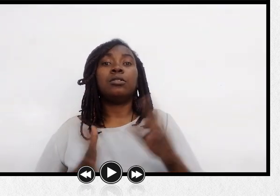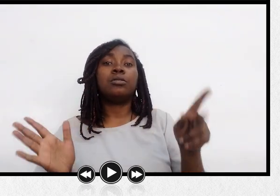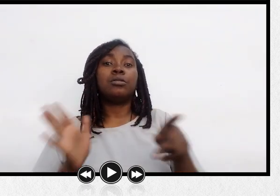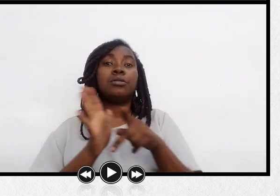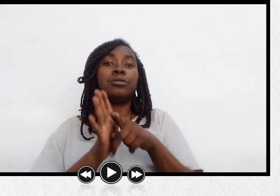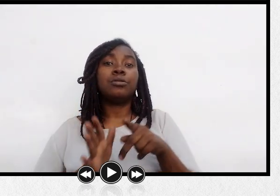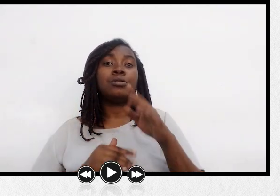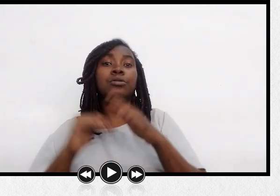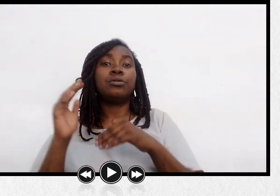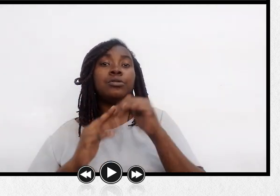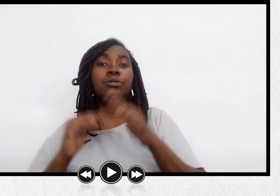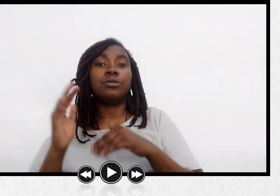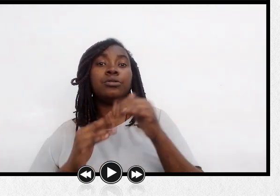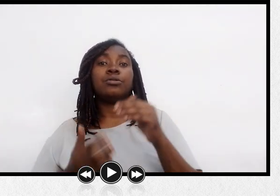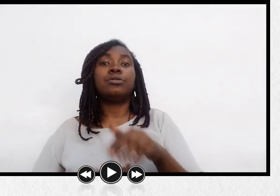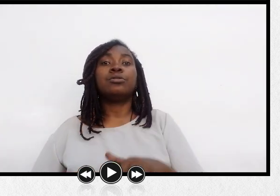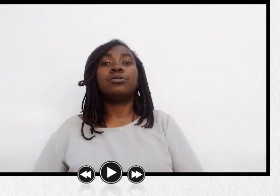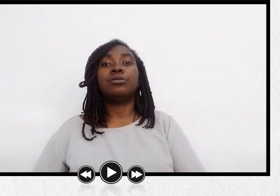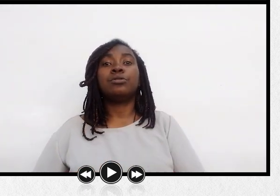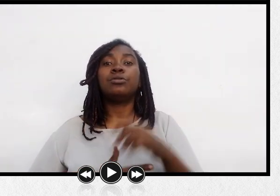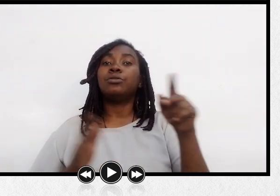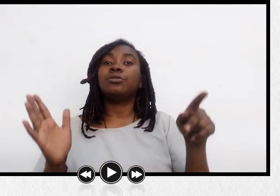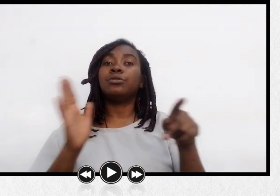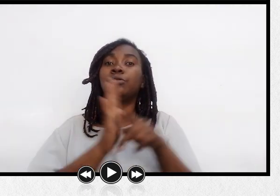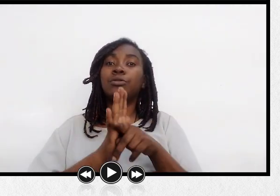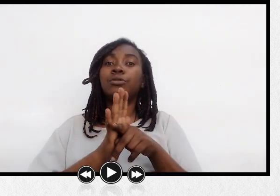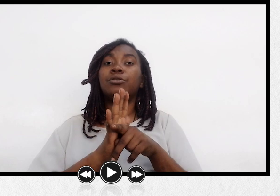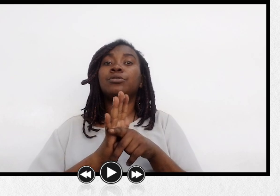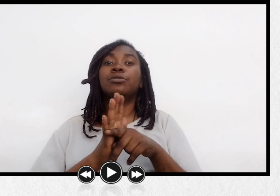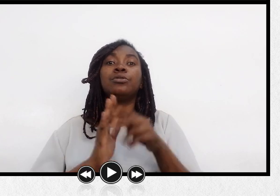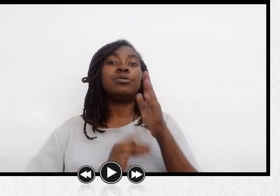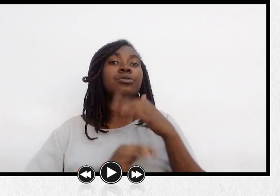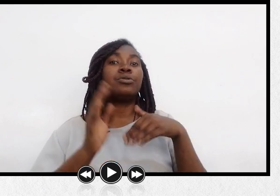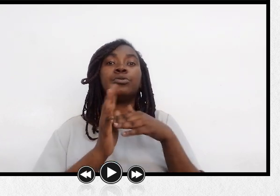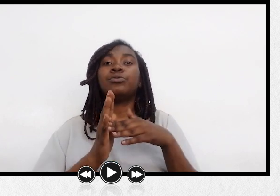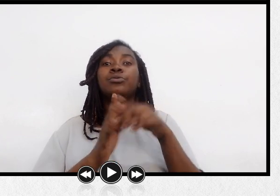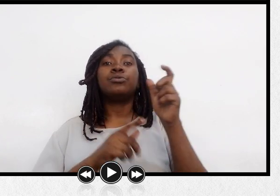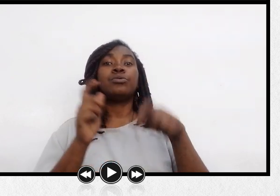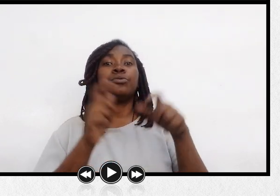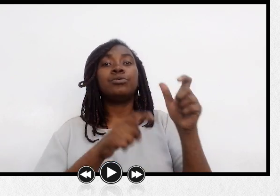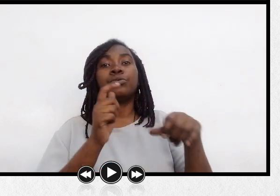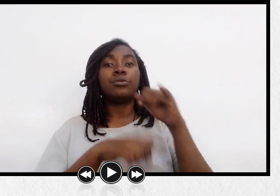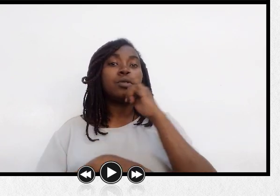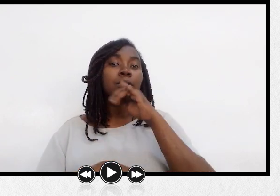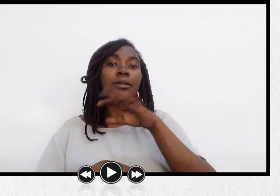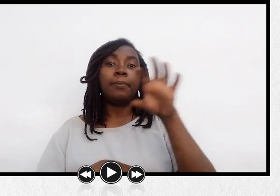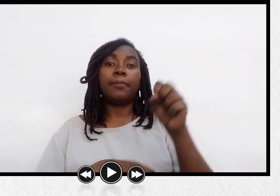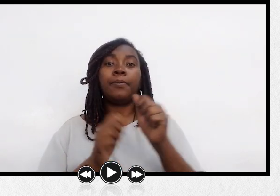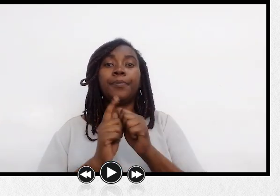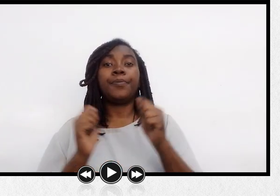de profissionais, de todas as espécies. Por exemplo, você tem a Associação